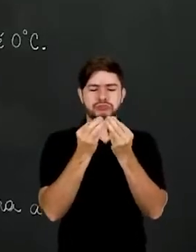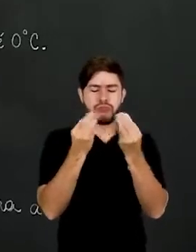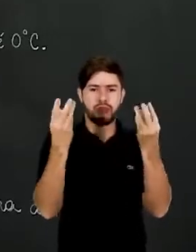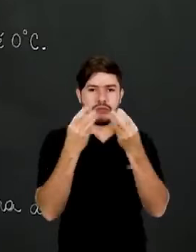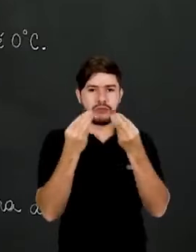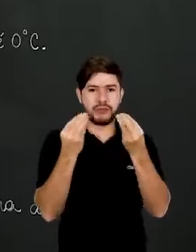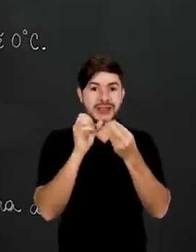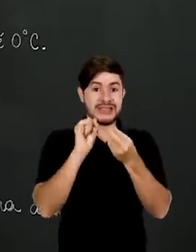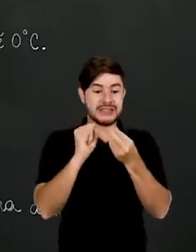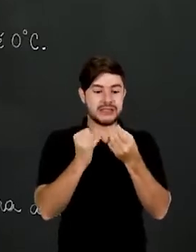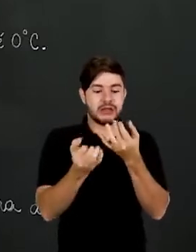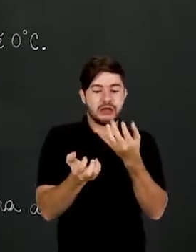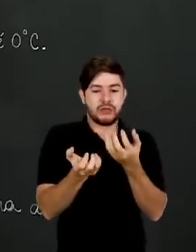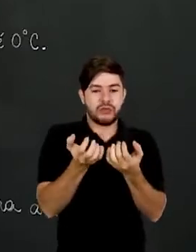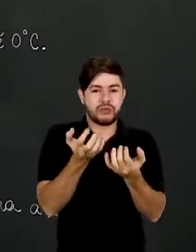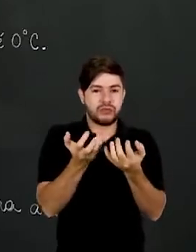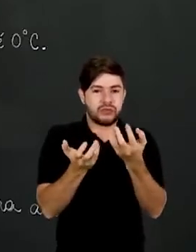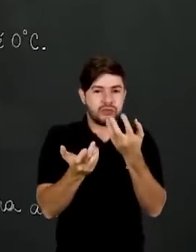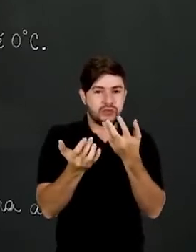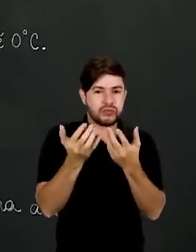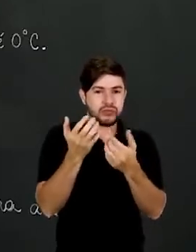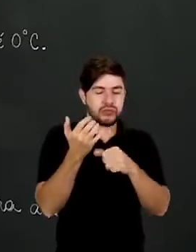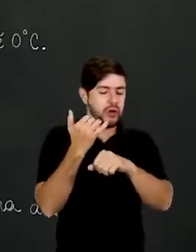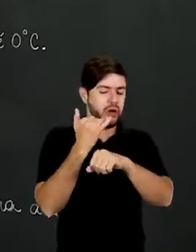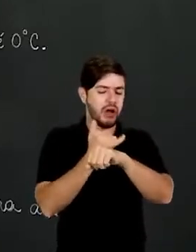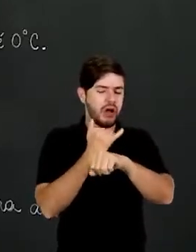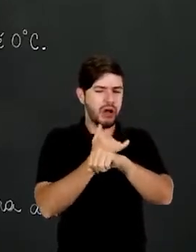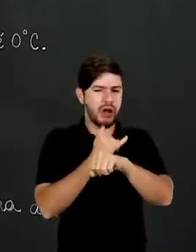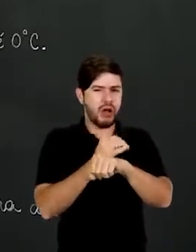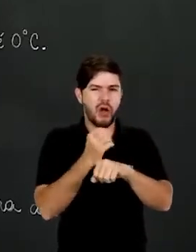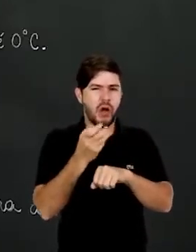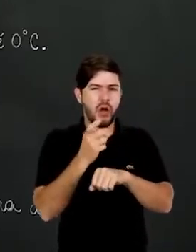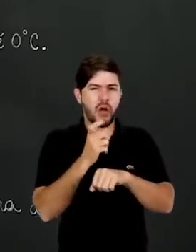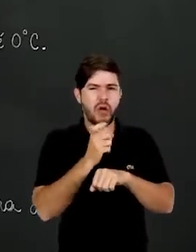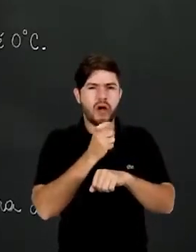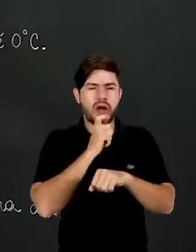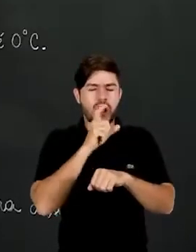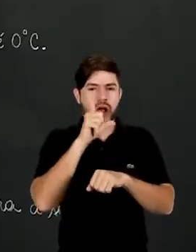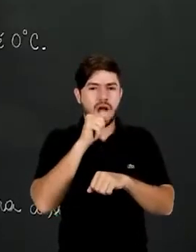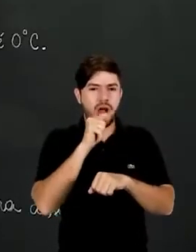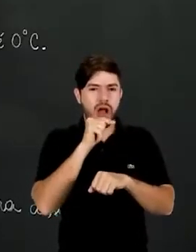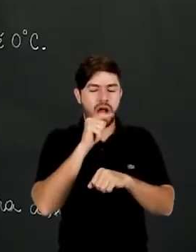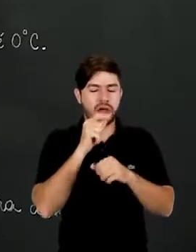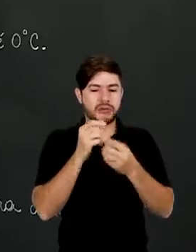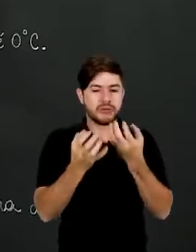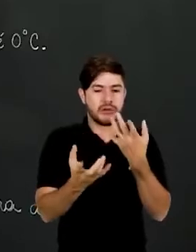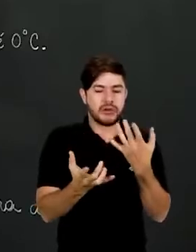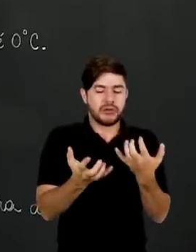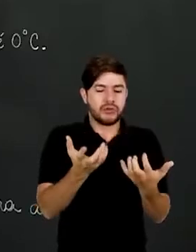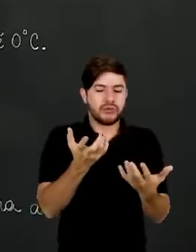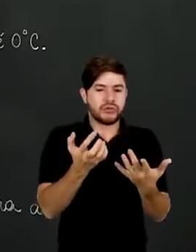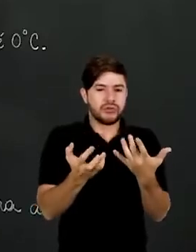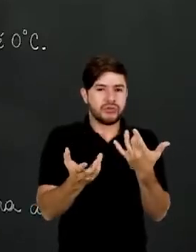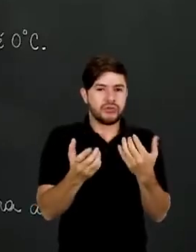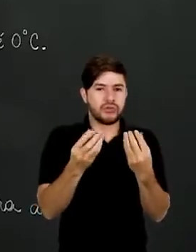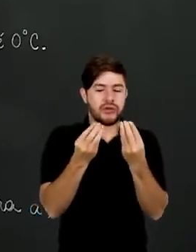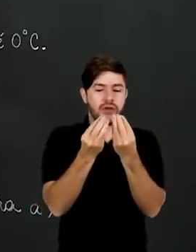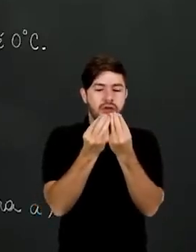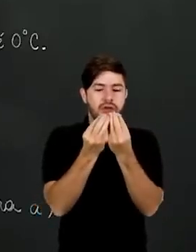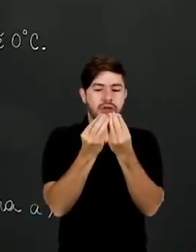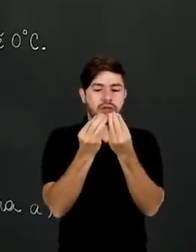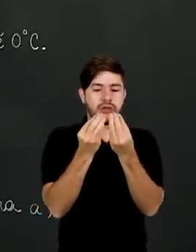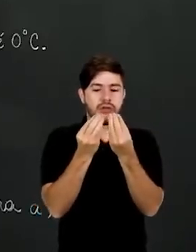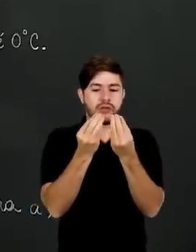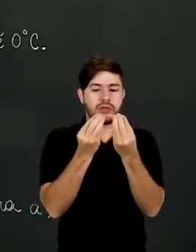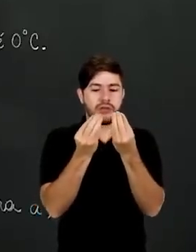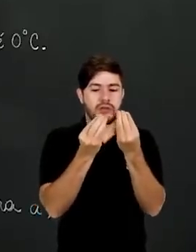eu aquecer esse material, um metal ou mesmo um cubo de gelo, receber calor, que é uma energia, elas vão até